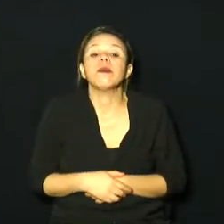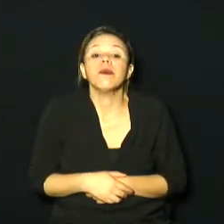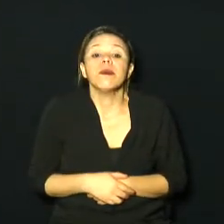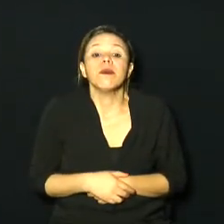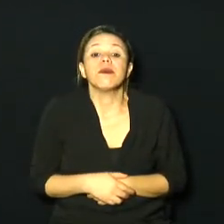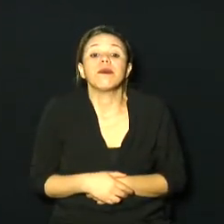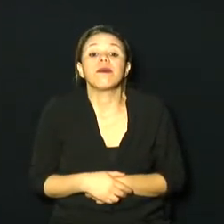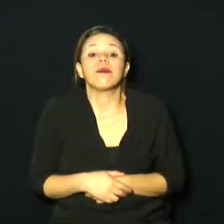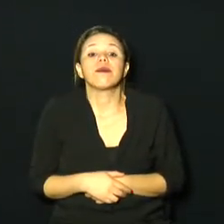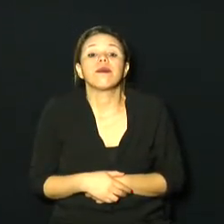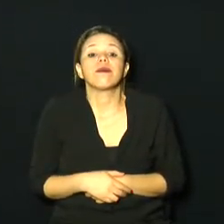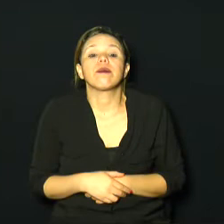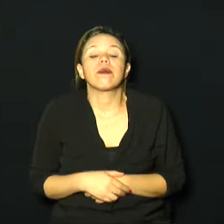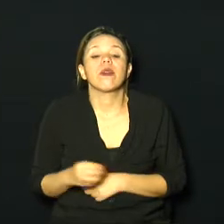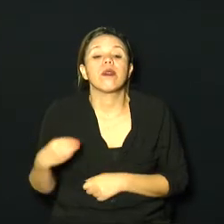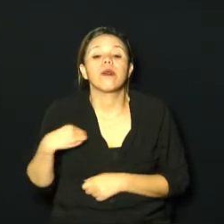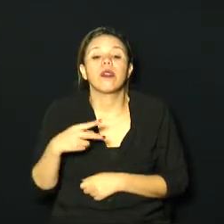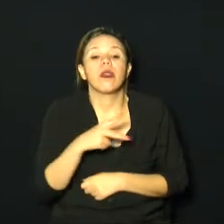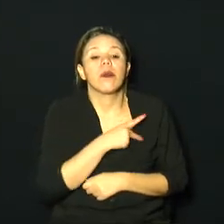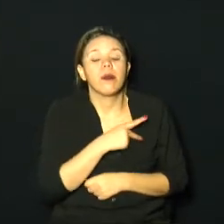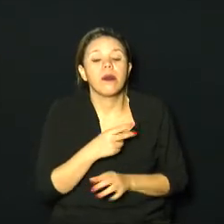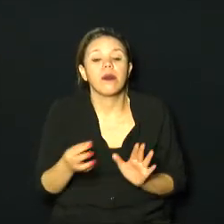que o Ministério Público se